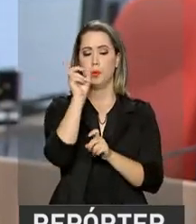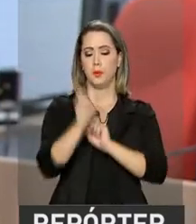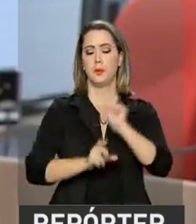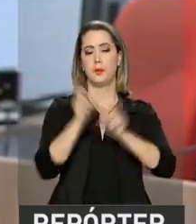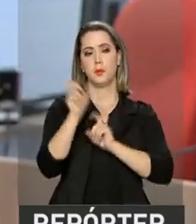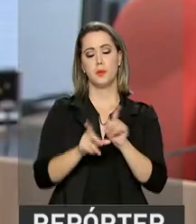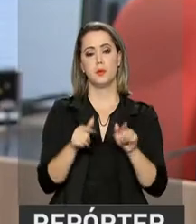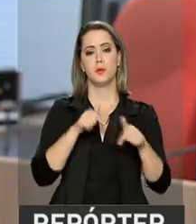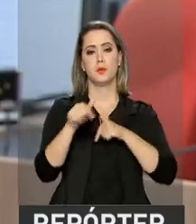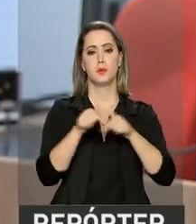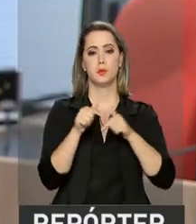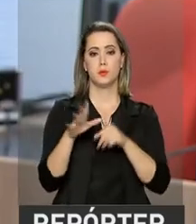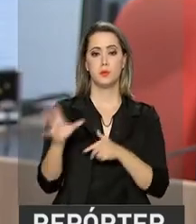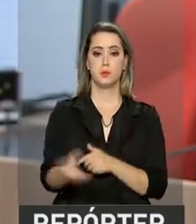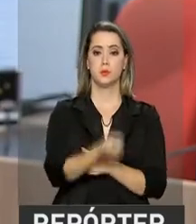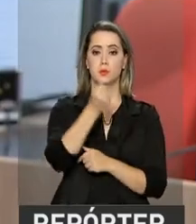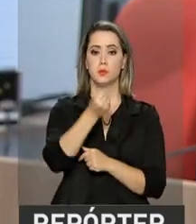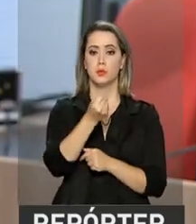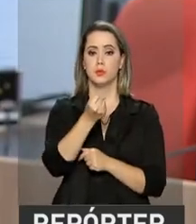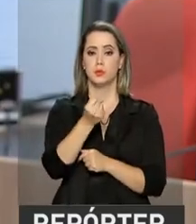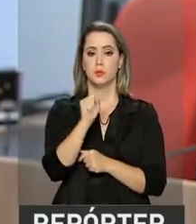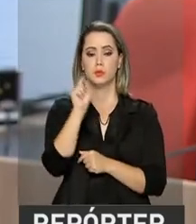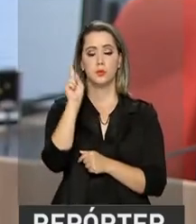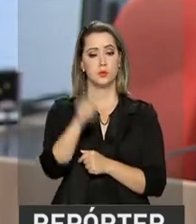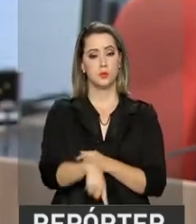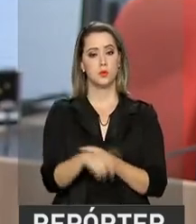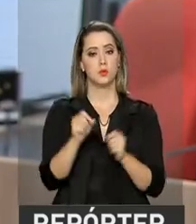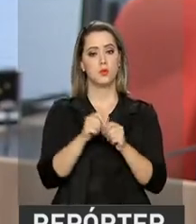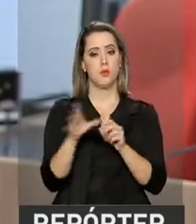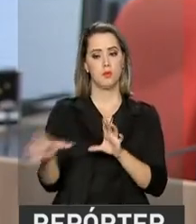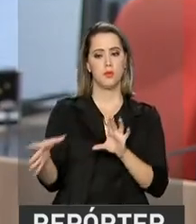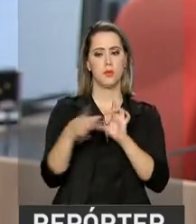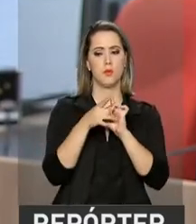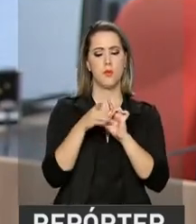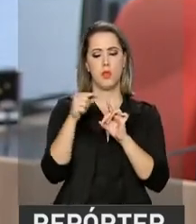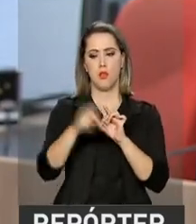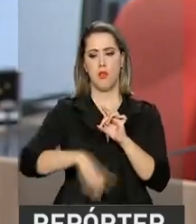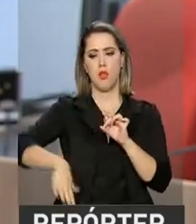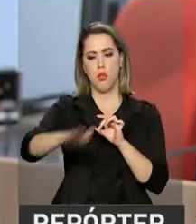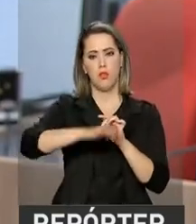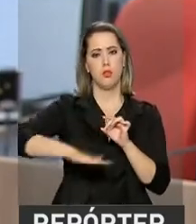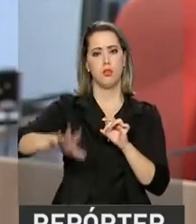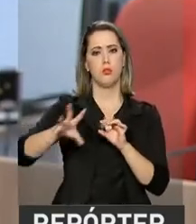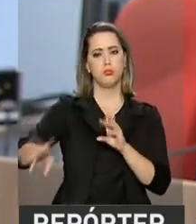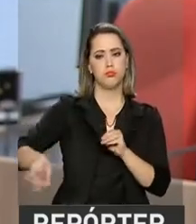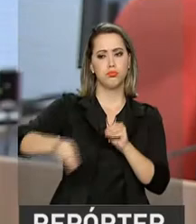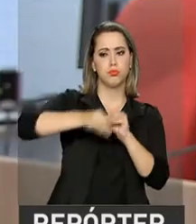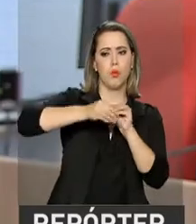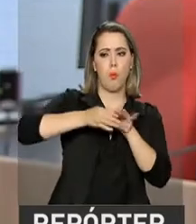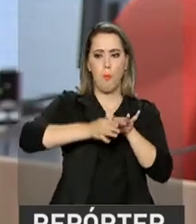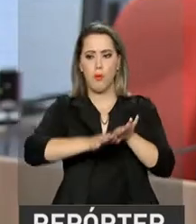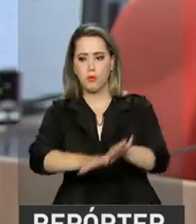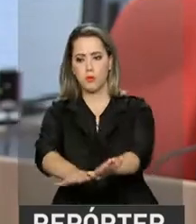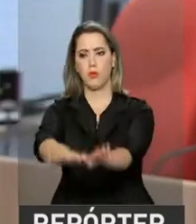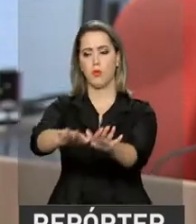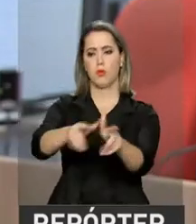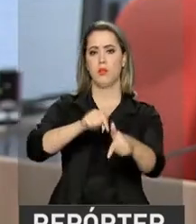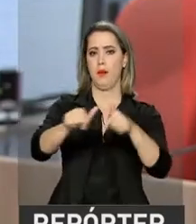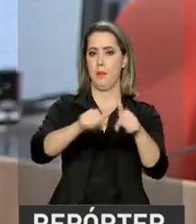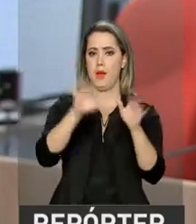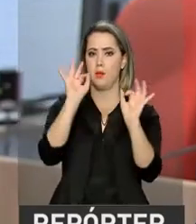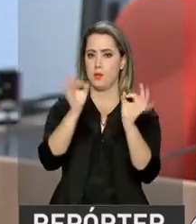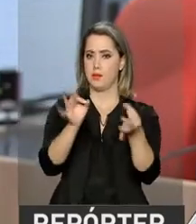trabalhoso resgatados quando você faz de mullah ação integrada para evitar essa pessoa novamente mercado mas de uma maneira